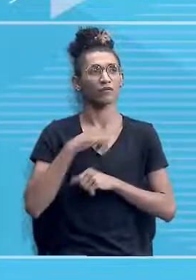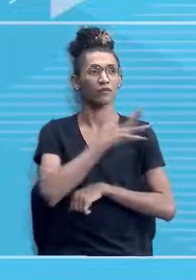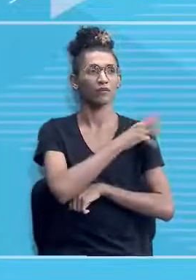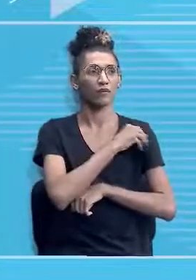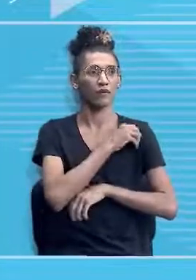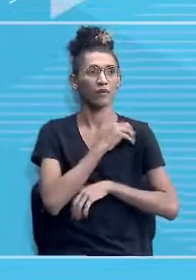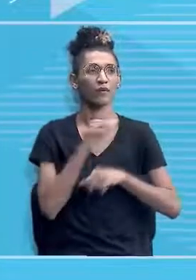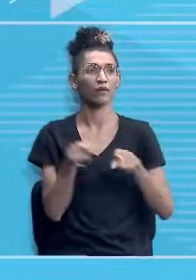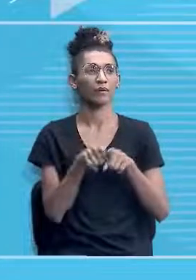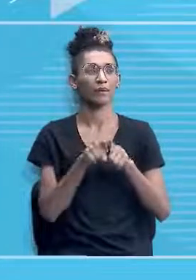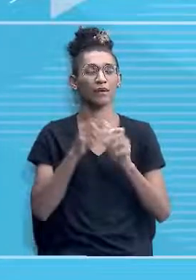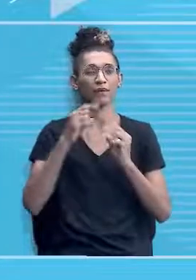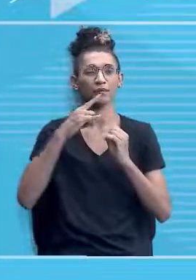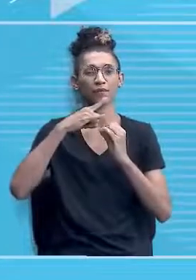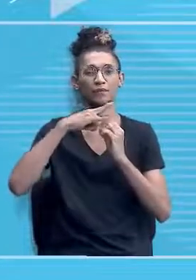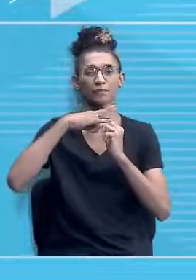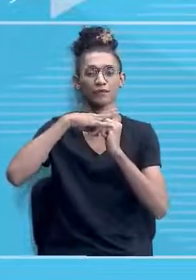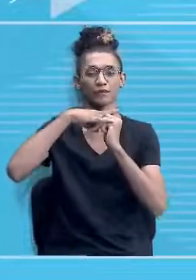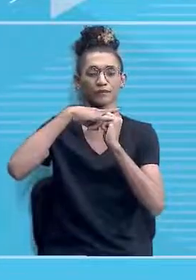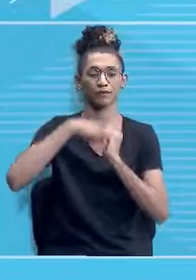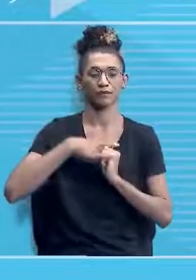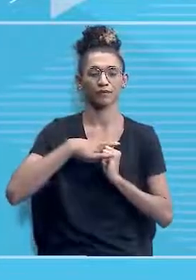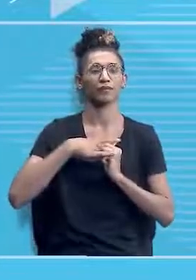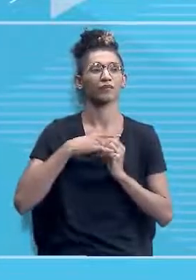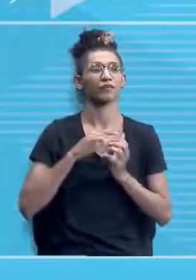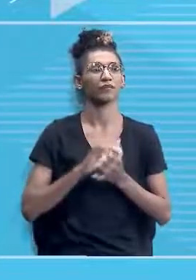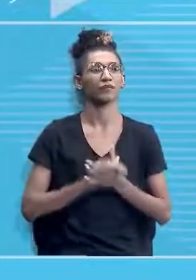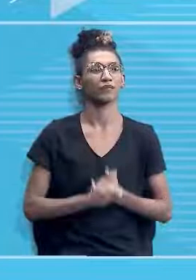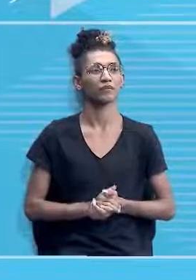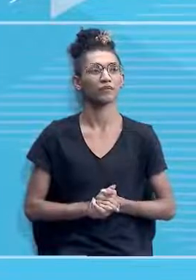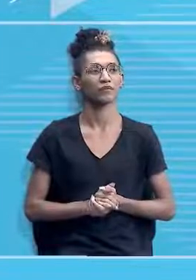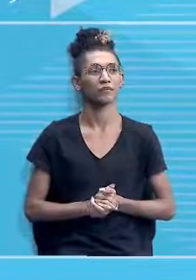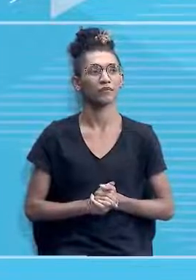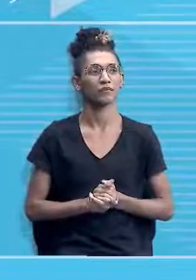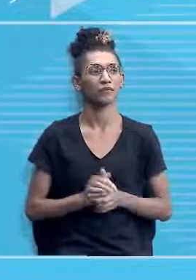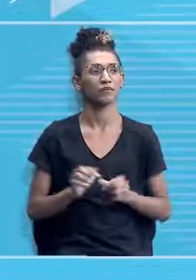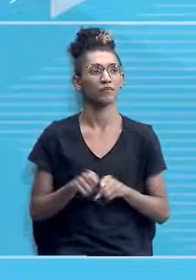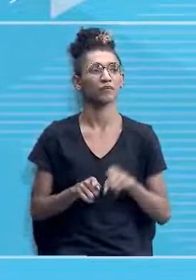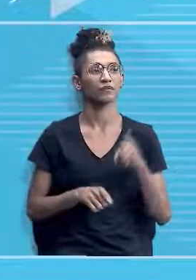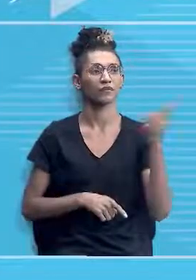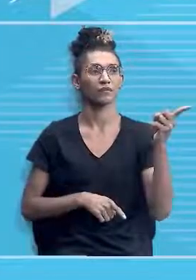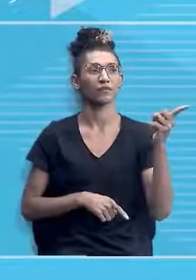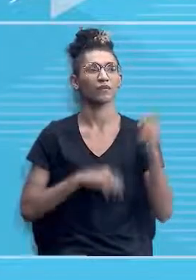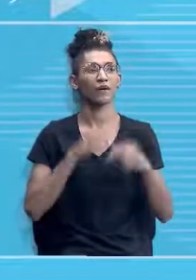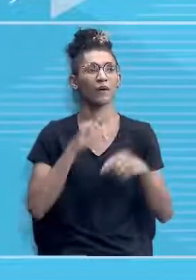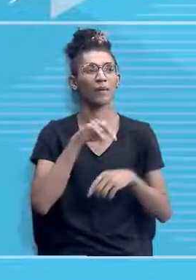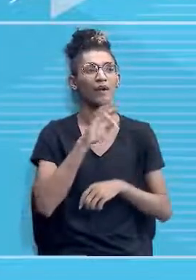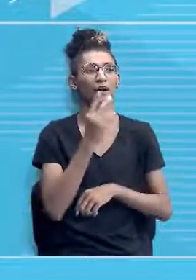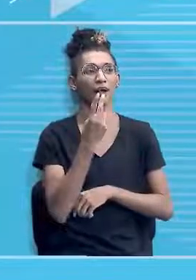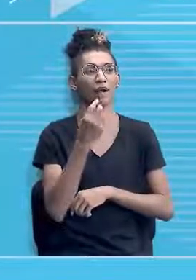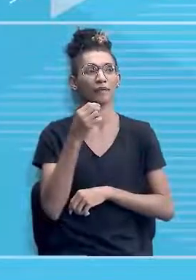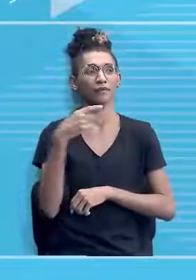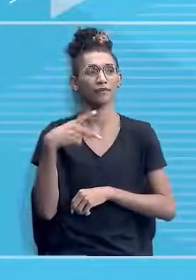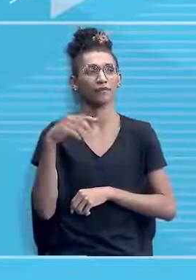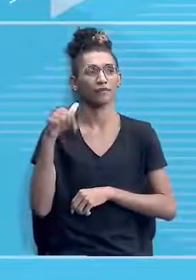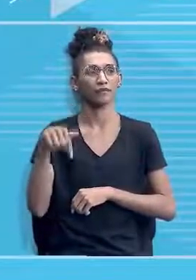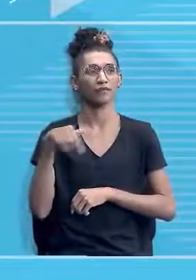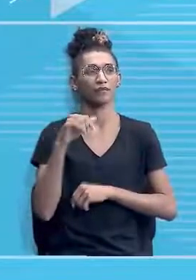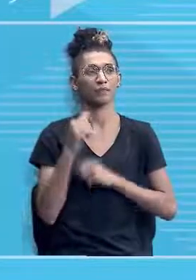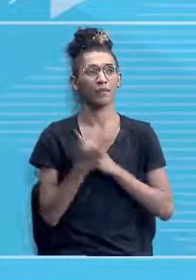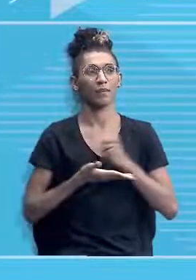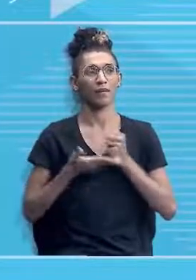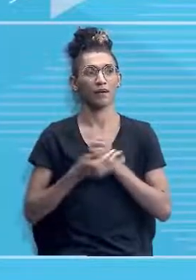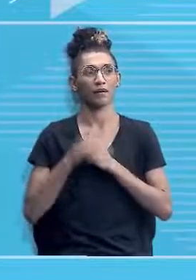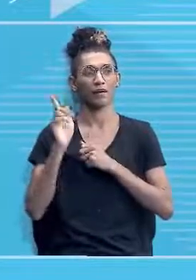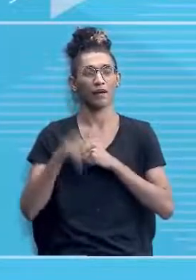e PH maior que 7 que é base correta e principalmente as aminas dessa tabela aqui é mais importante